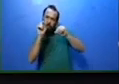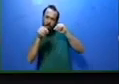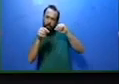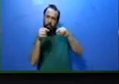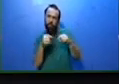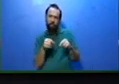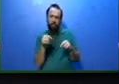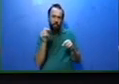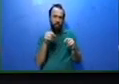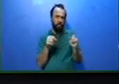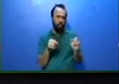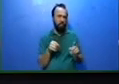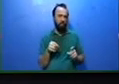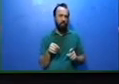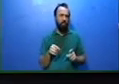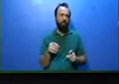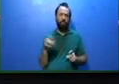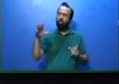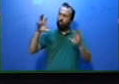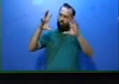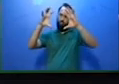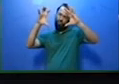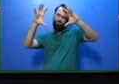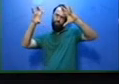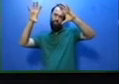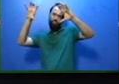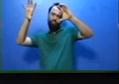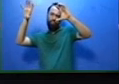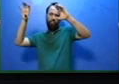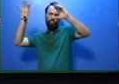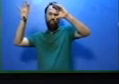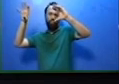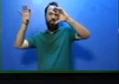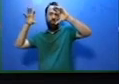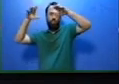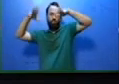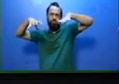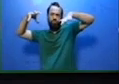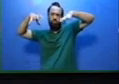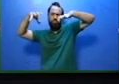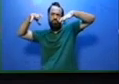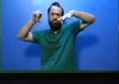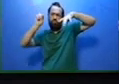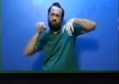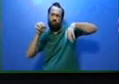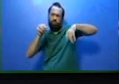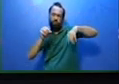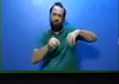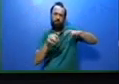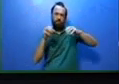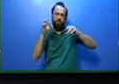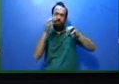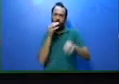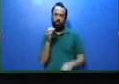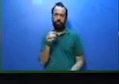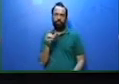O que dá a entender? Olha no último quadrinho, ó. O que se transformou os risquinhos que elas